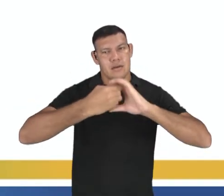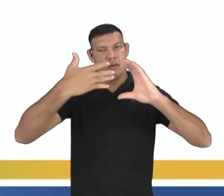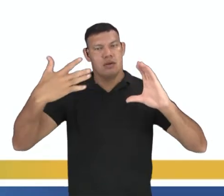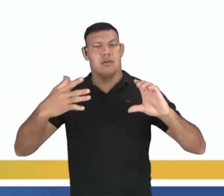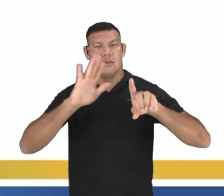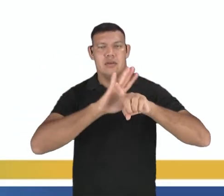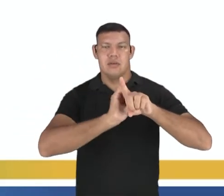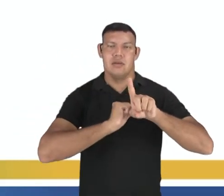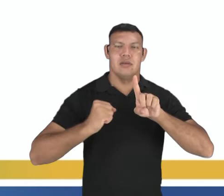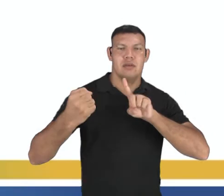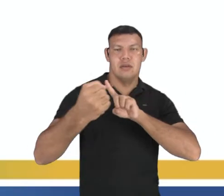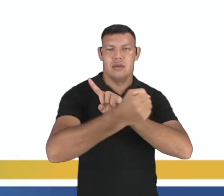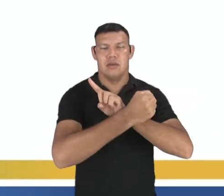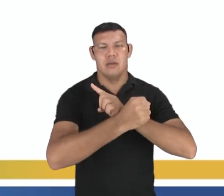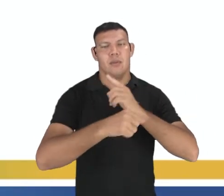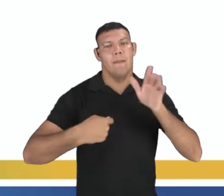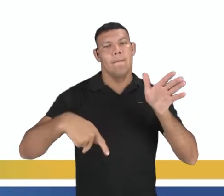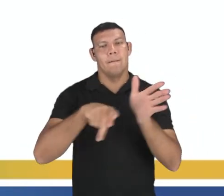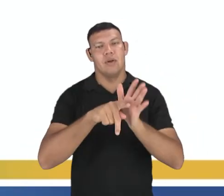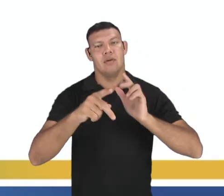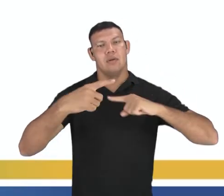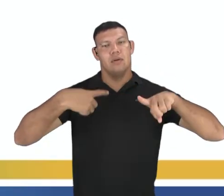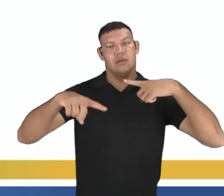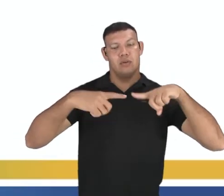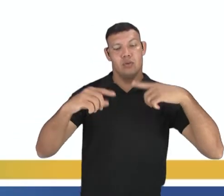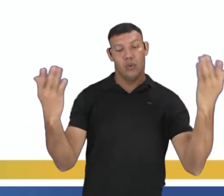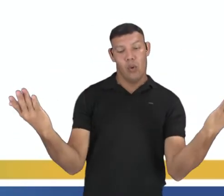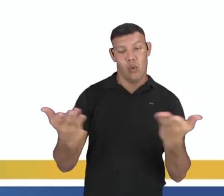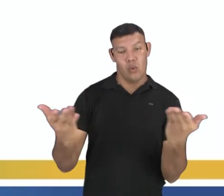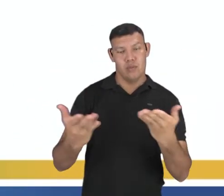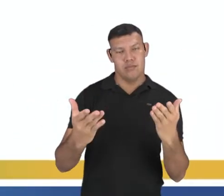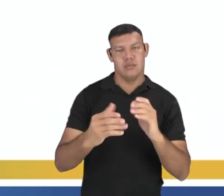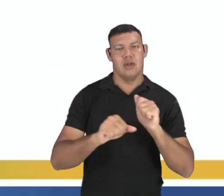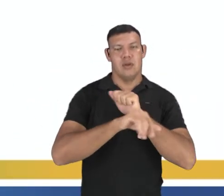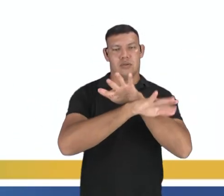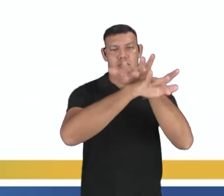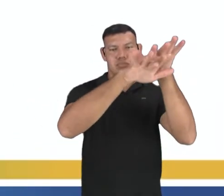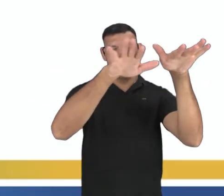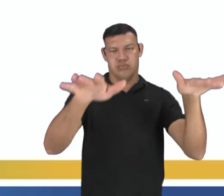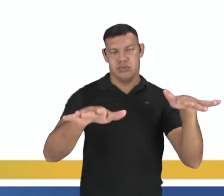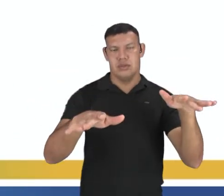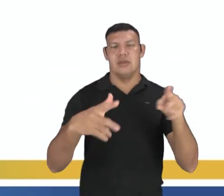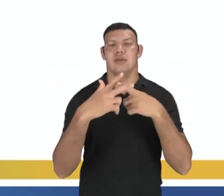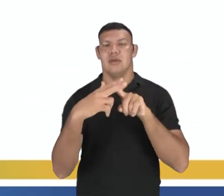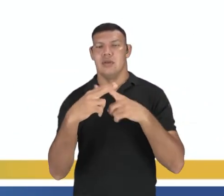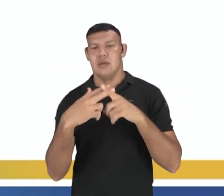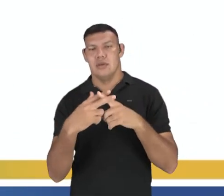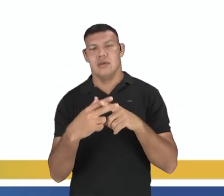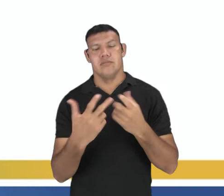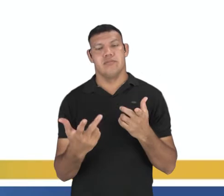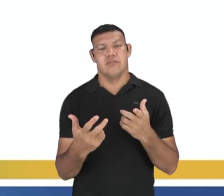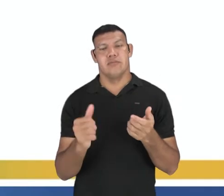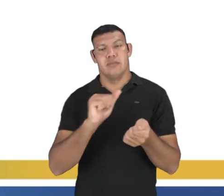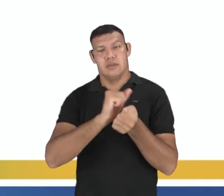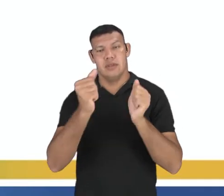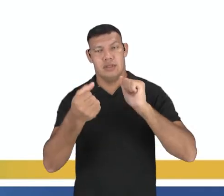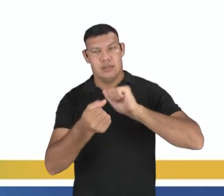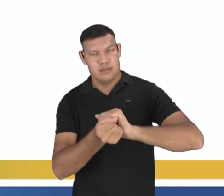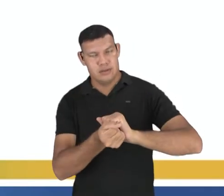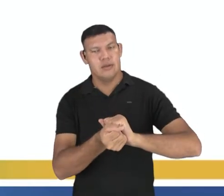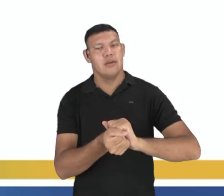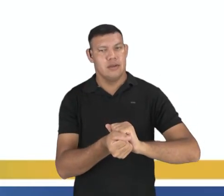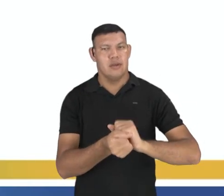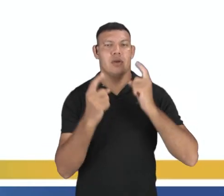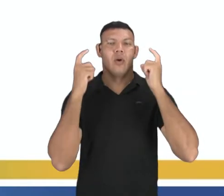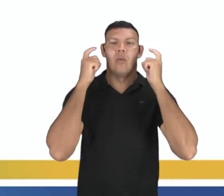sociabilidade da música mas é sentiment com a popularização de equipamentos portáteis criados para reproduzir